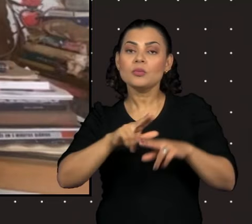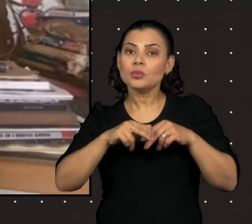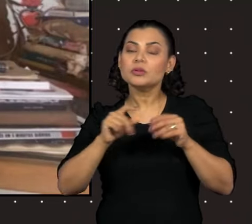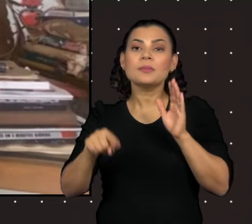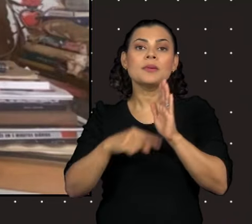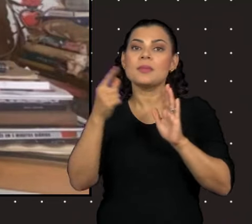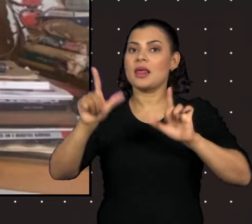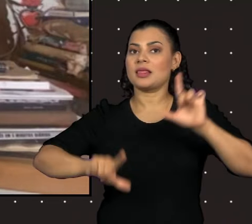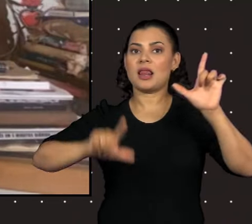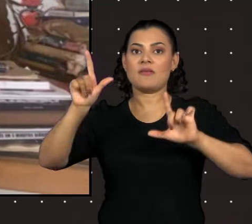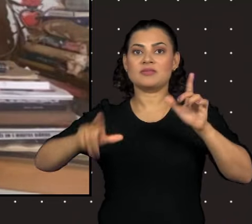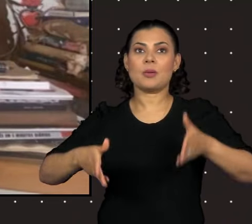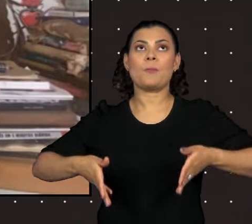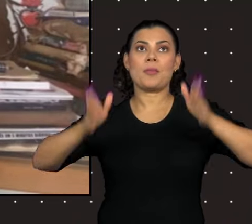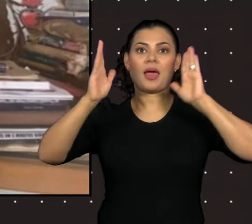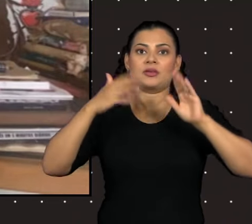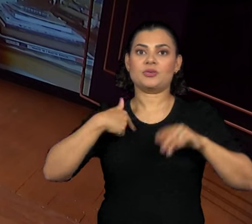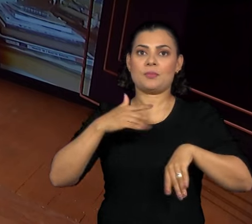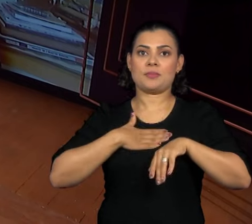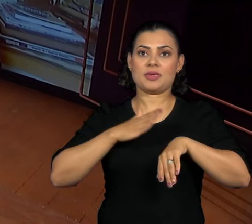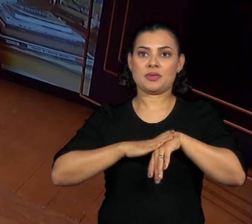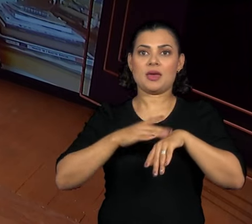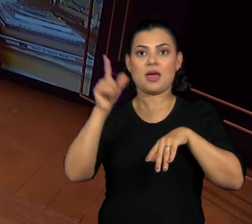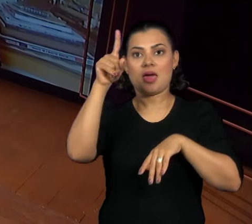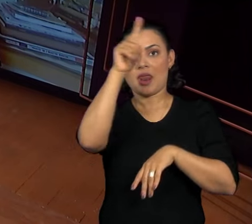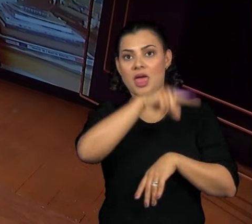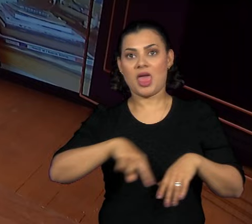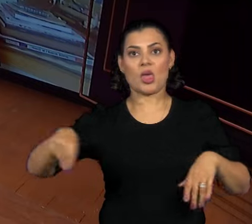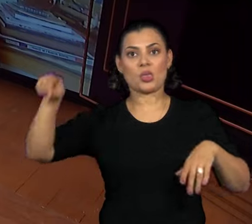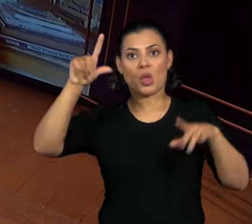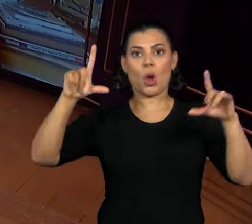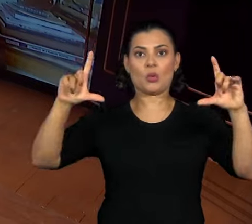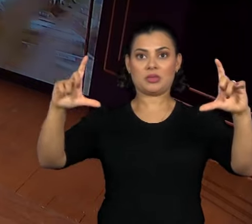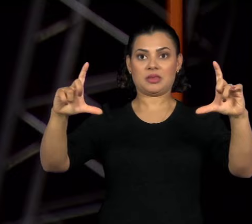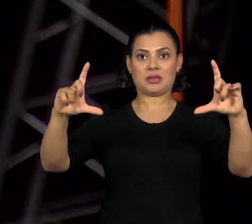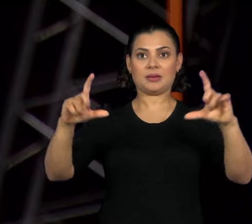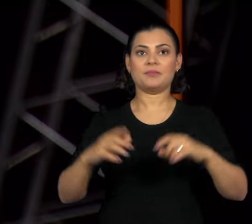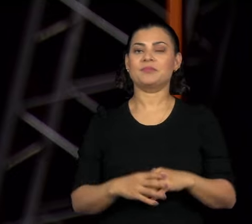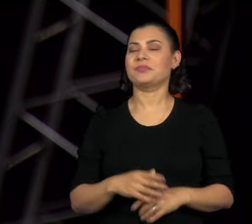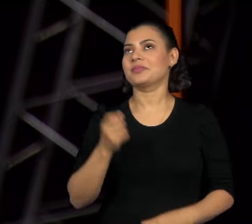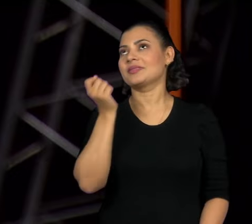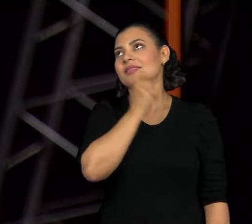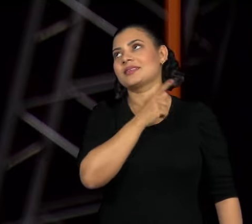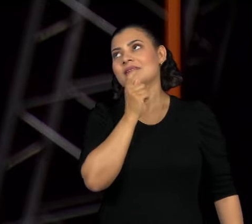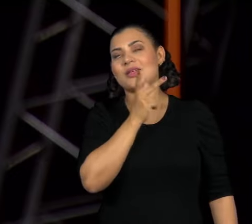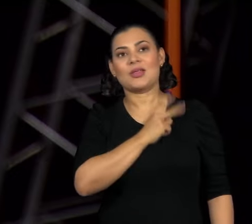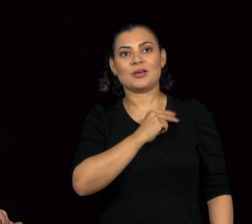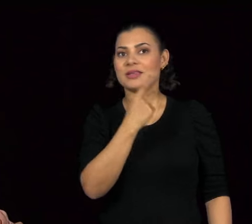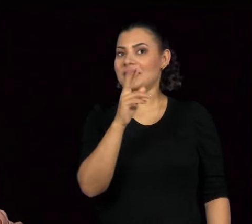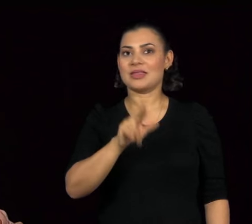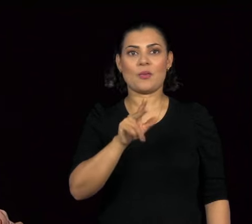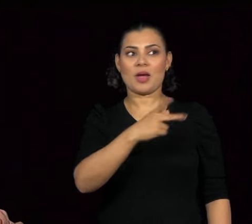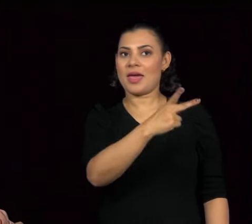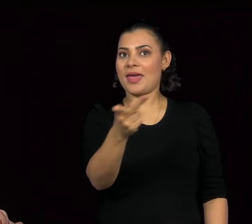primeira televisão do prédio. Era redonda, assim, a tela. Não é da época de vocês.